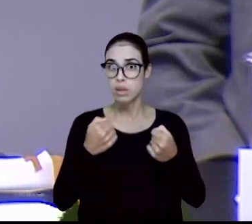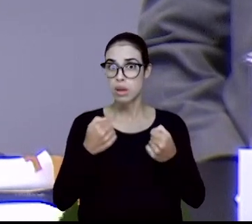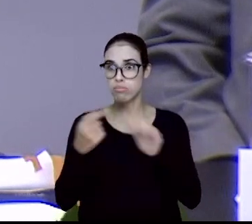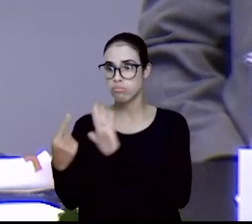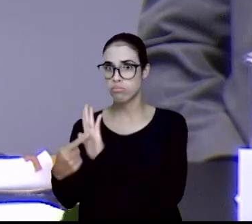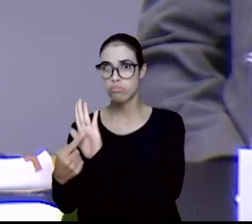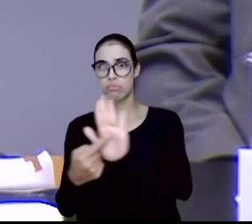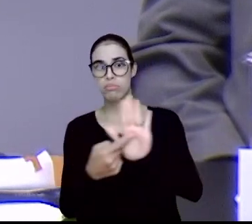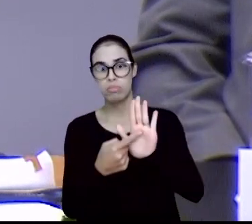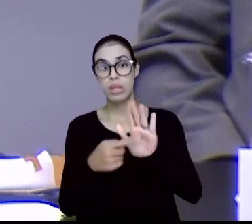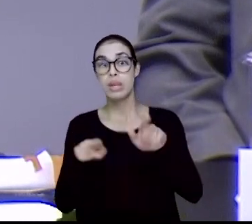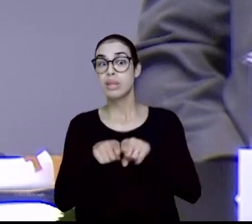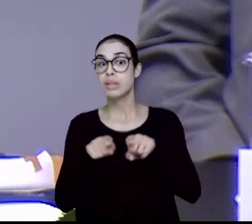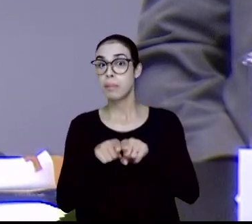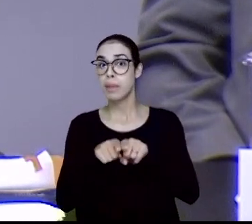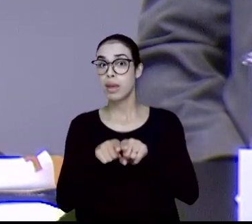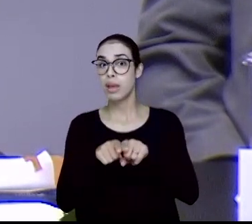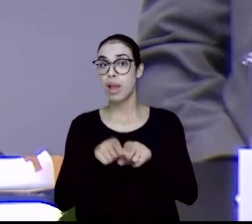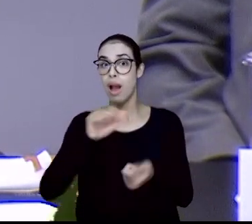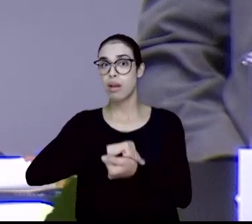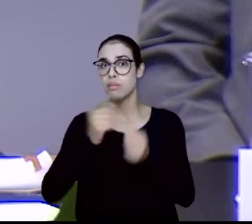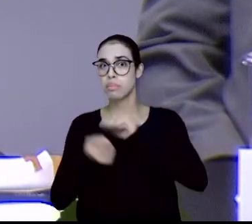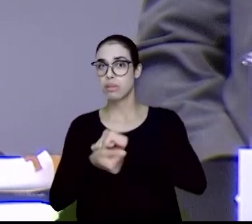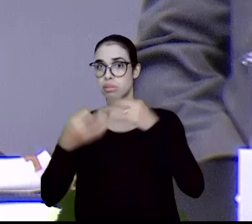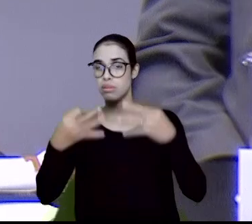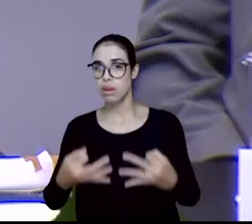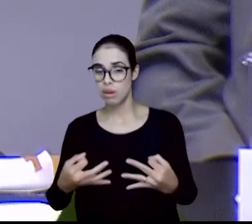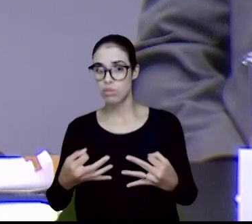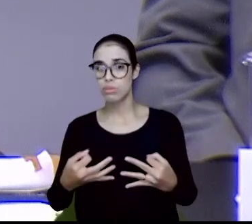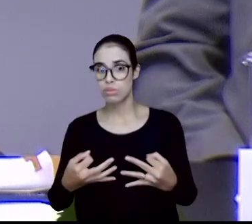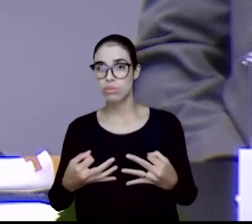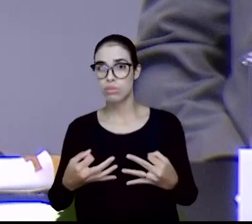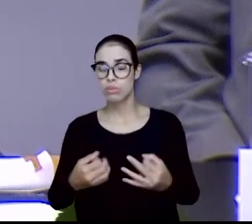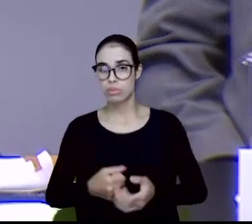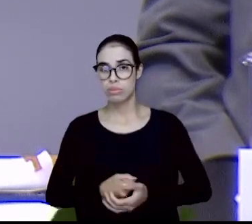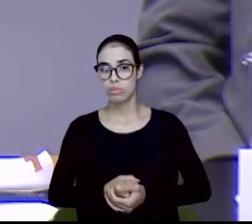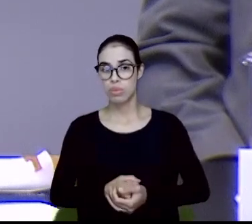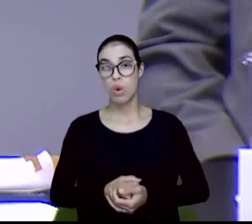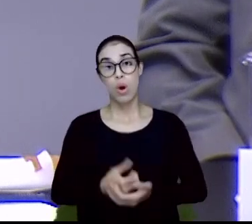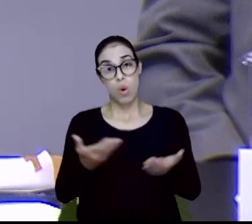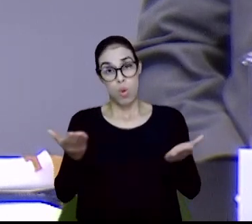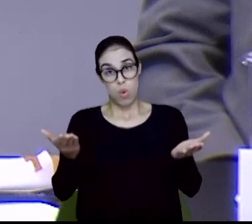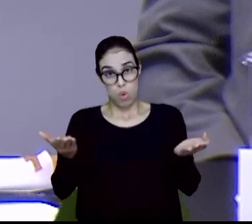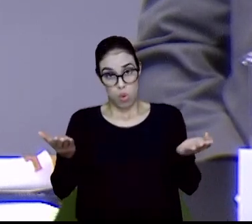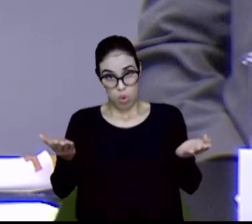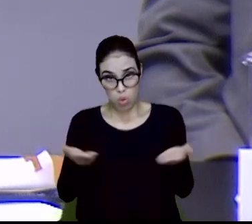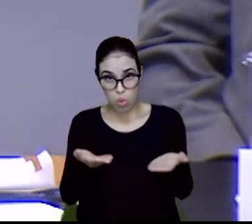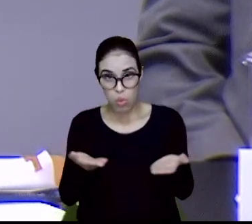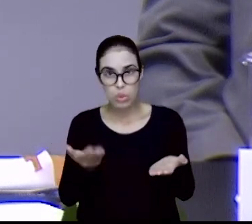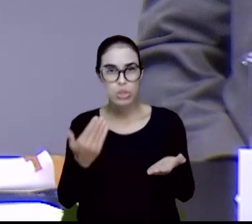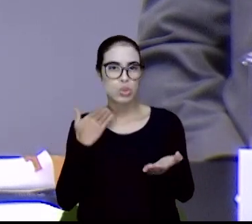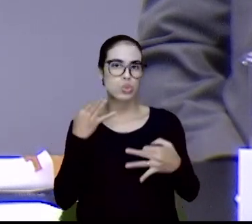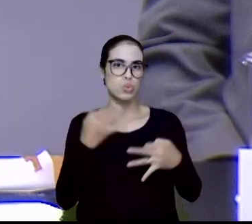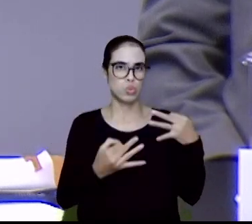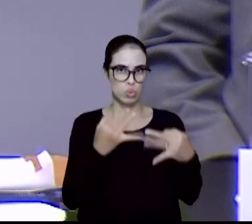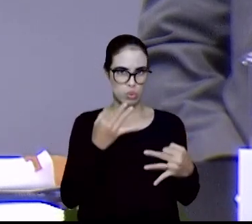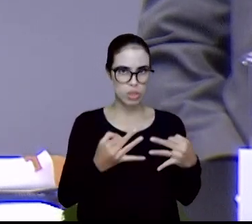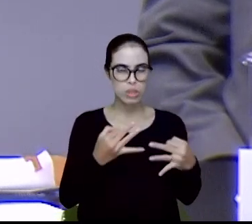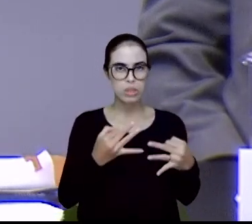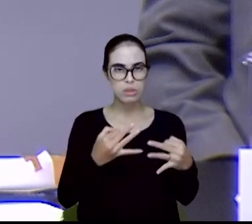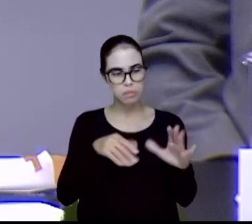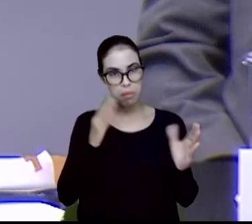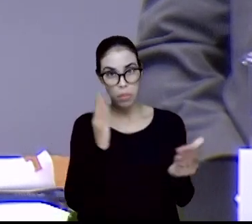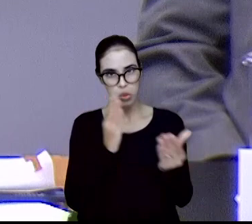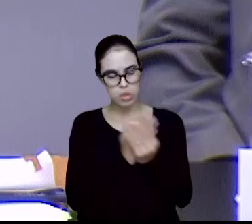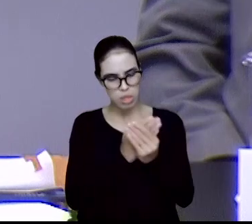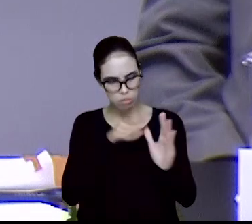inglês distinguishing. E, portanto, hoje em dia, quando o juiz vai decidir um caso, ele tem que ser